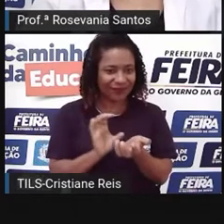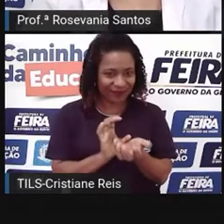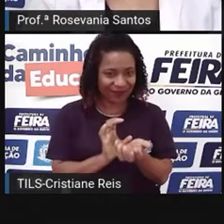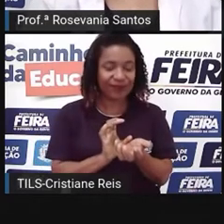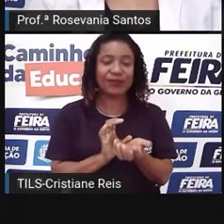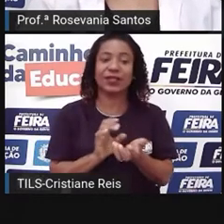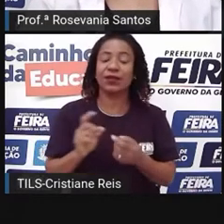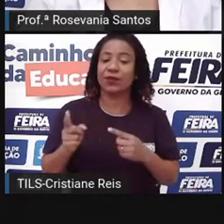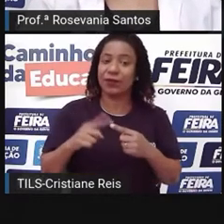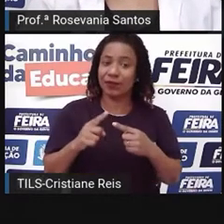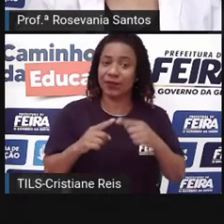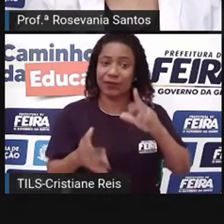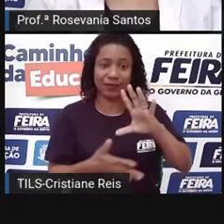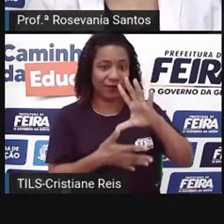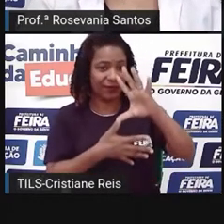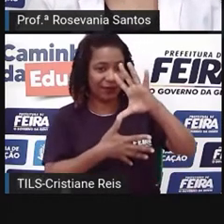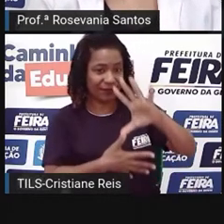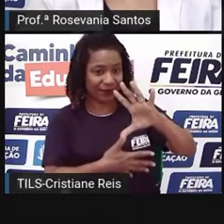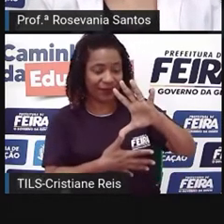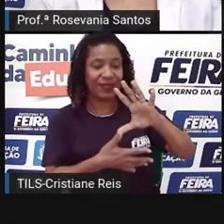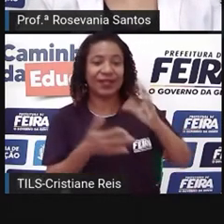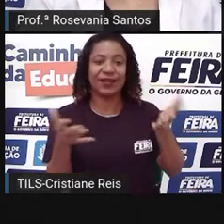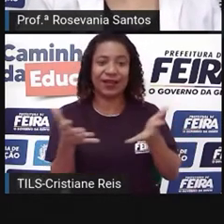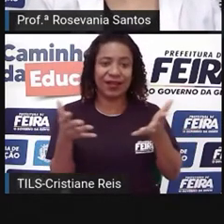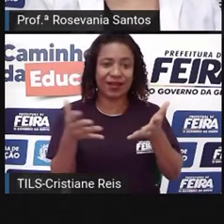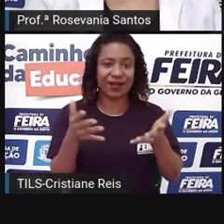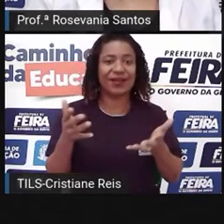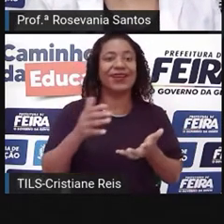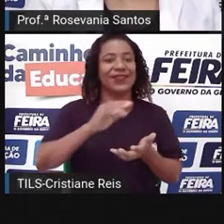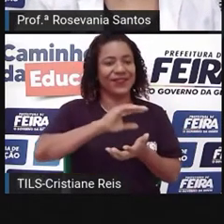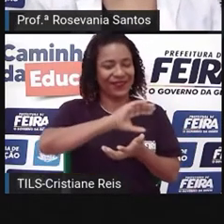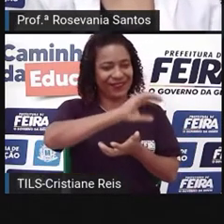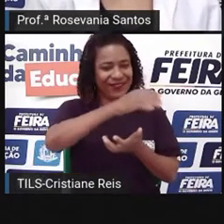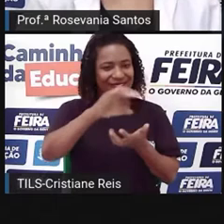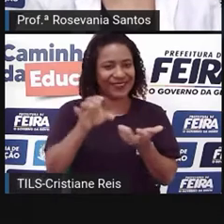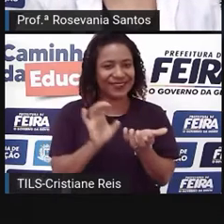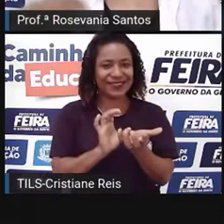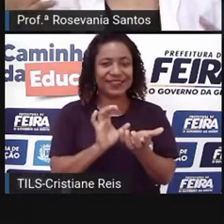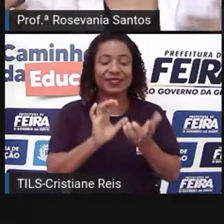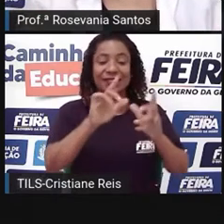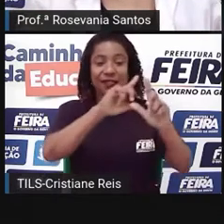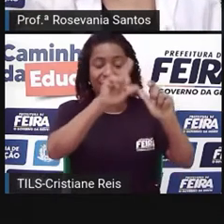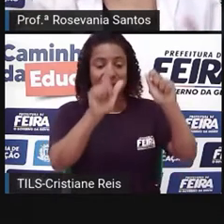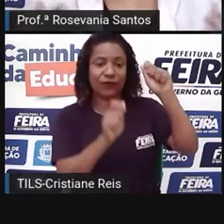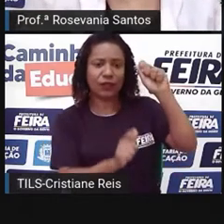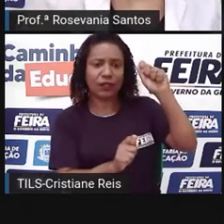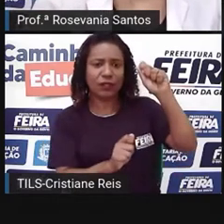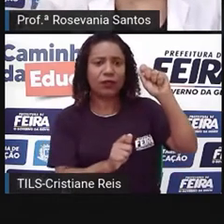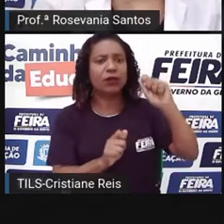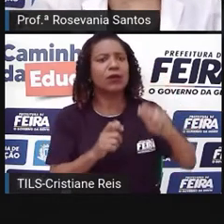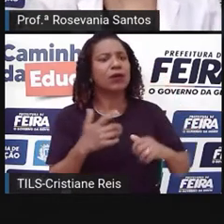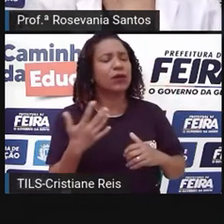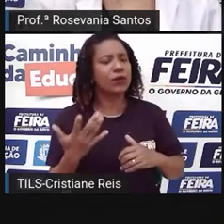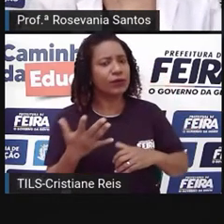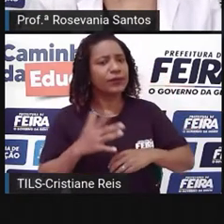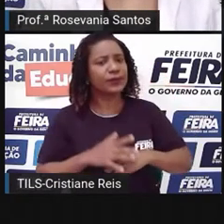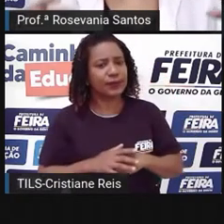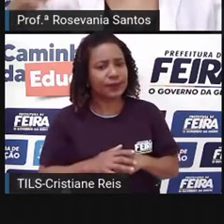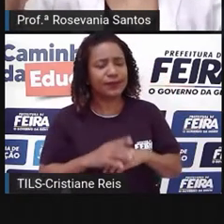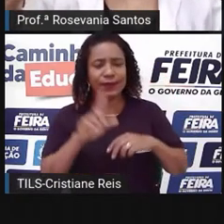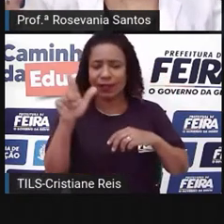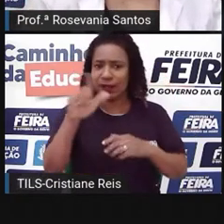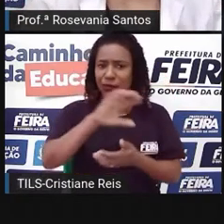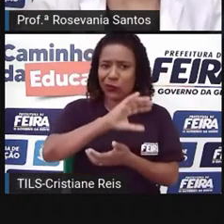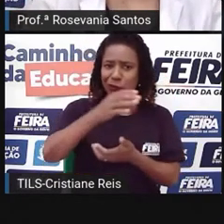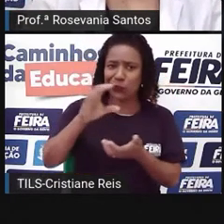sobre o continente americano, e agora vamos falar, né, sobre a África. Então, o que que tem, o que que nos reserva nesse, né, continente?